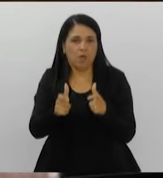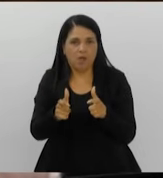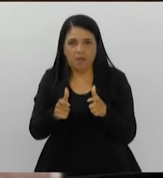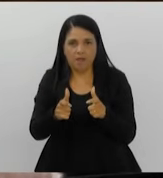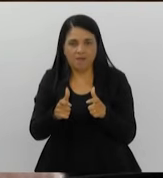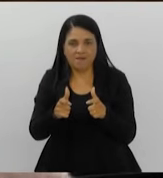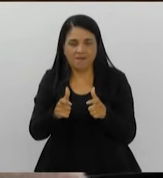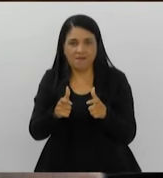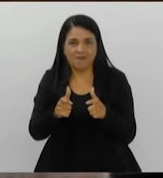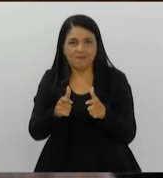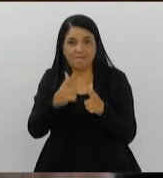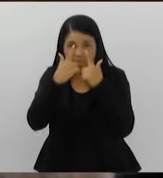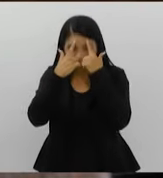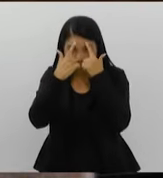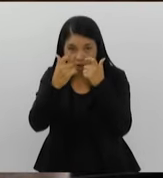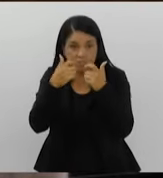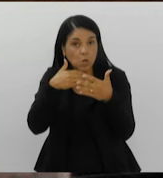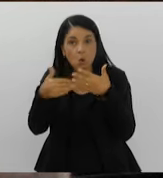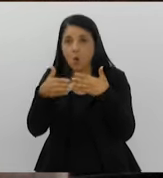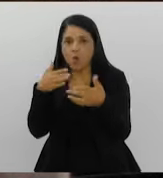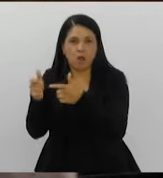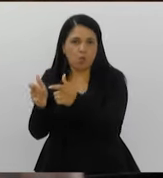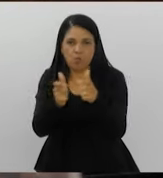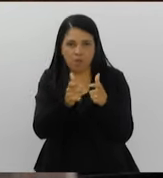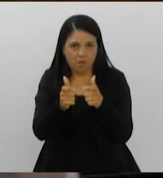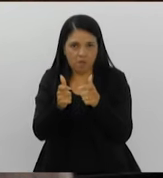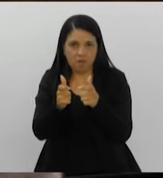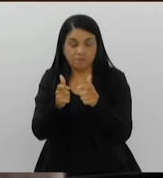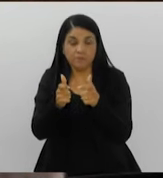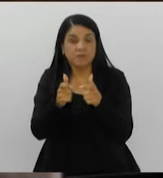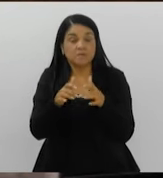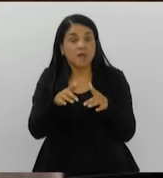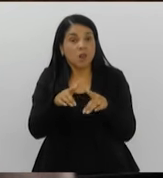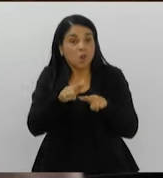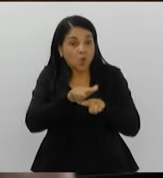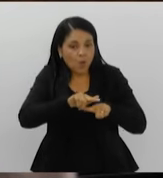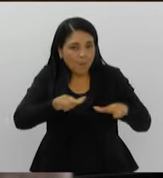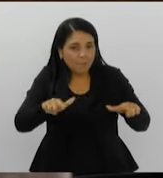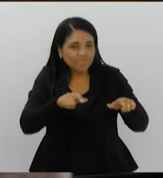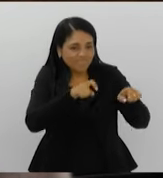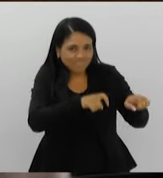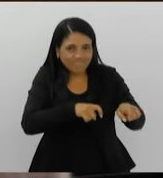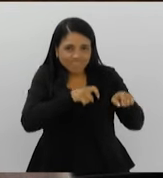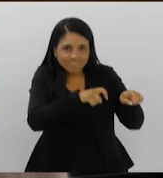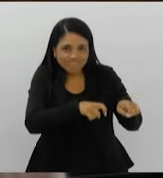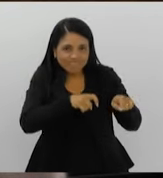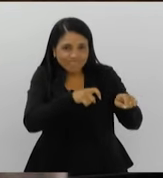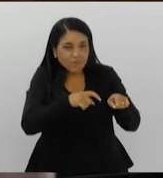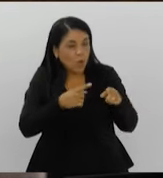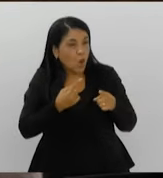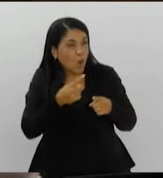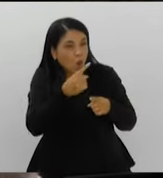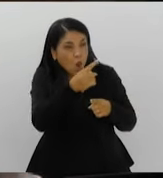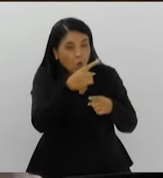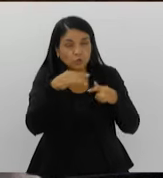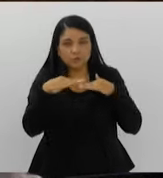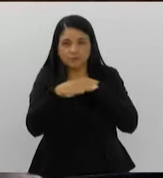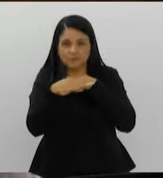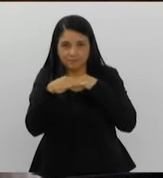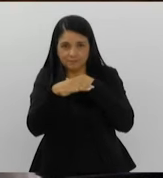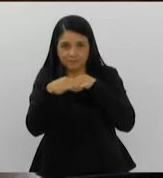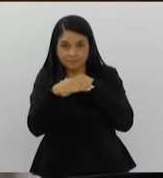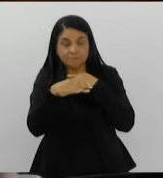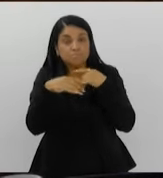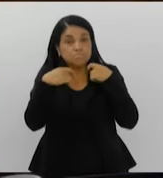Ela, e principalmente aqueles que estão em lugares ermos, lugares muitas vezes muito longe da cidade e